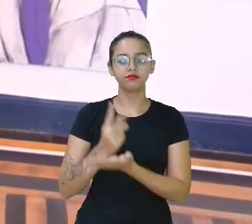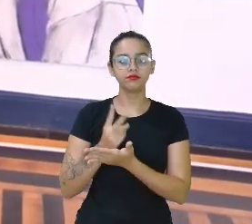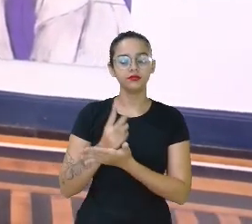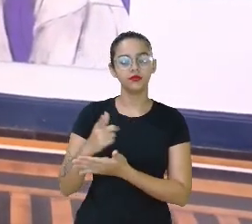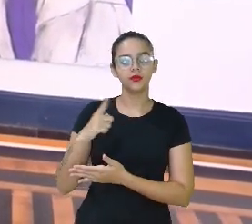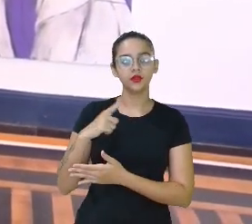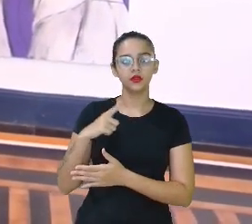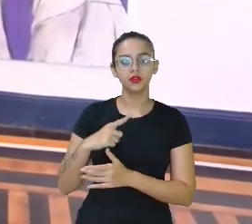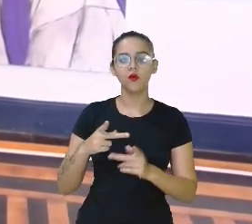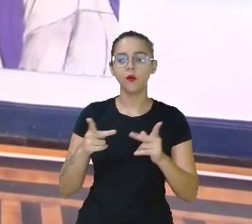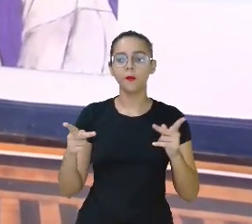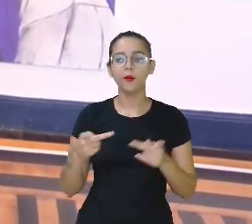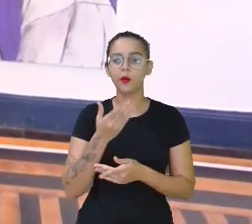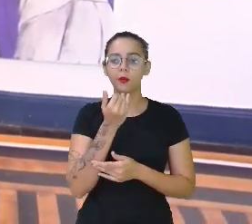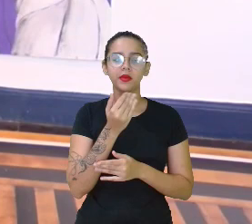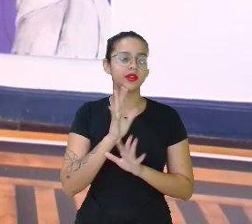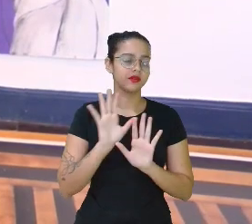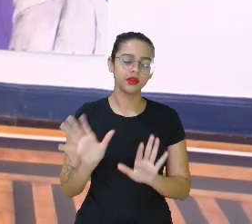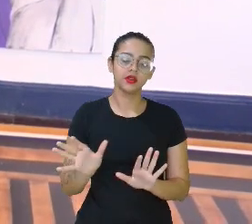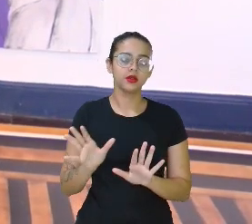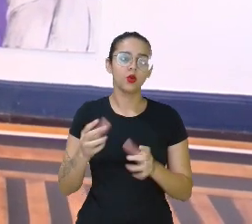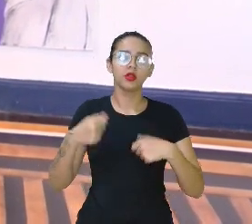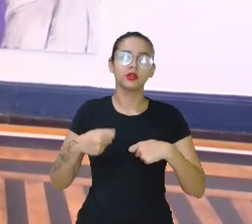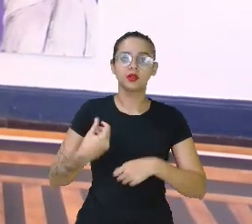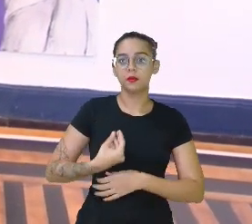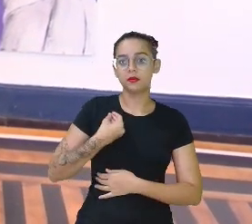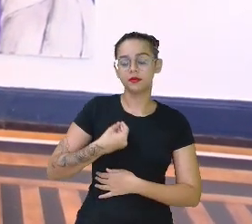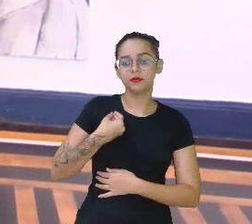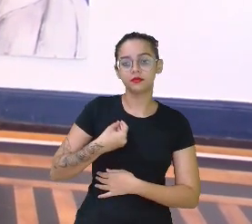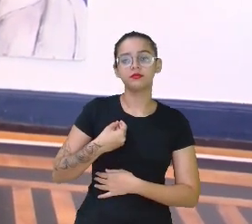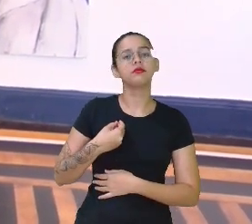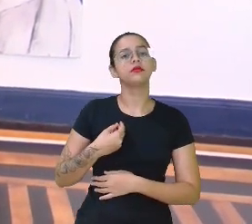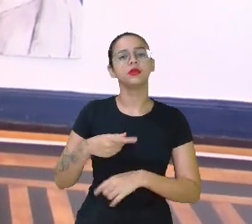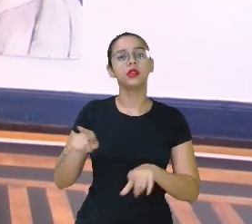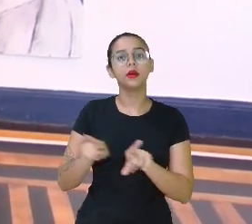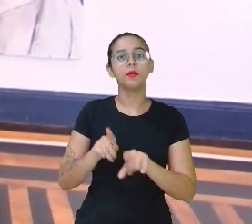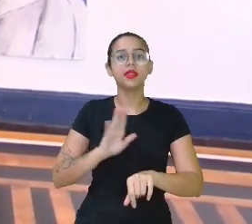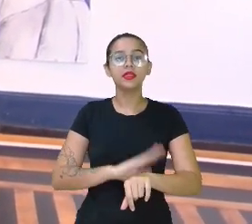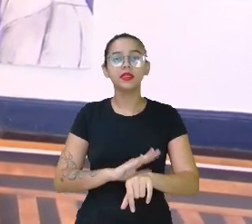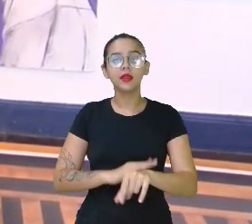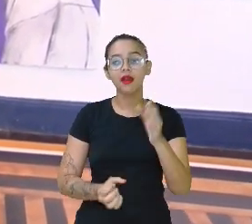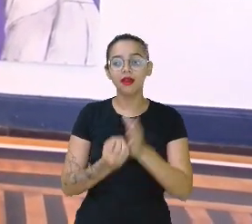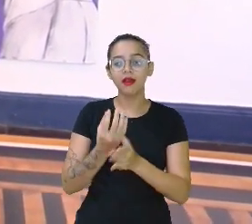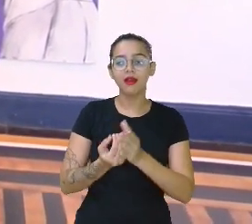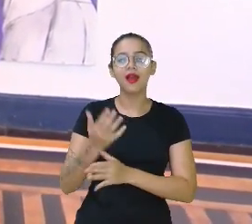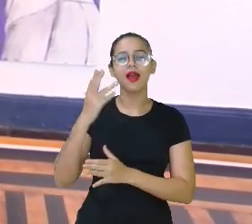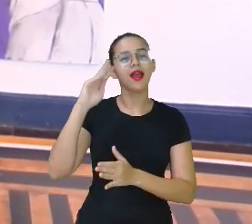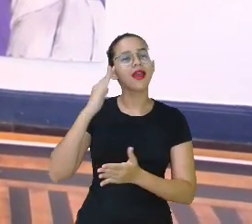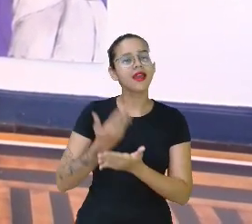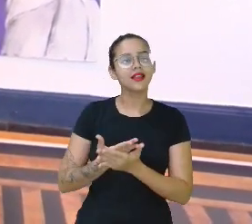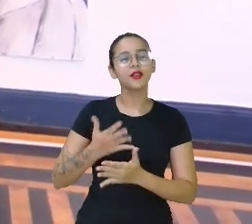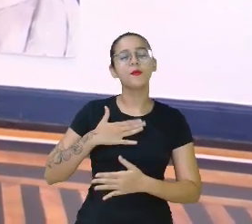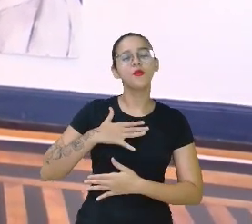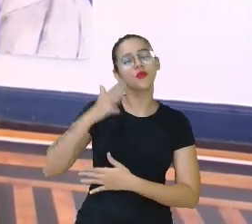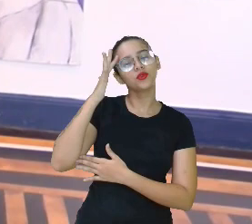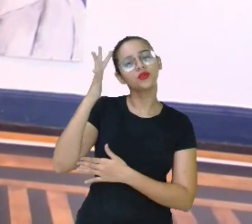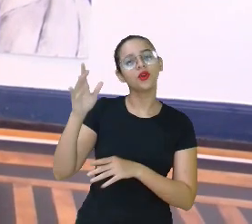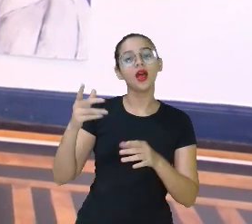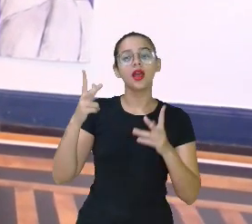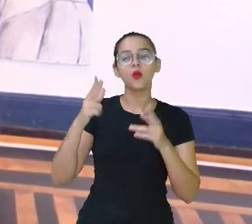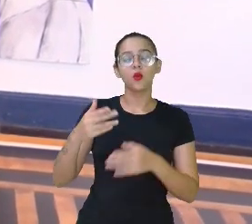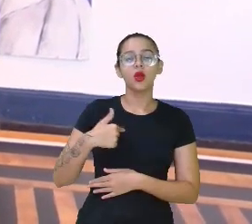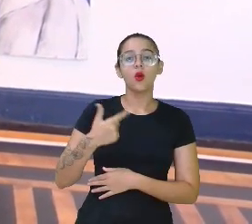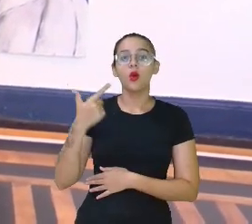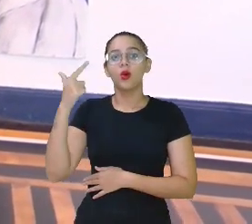um prato de comida, roupa, vestir, enfim, o necessário para viver e tempo para produzir e acreditar nesse sonho, né? Assim como eu, outros também e